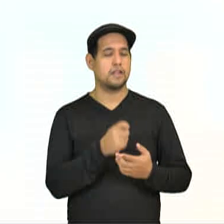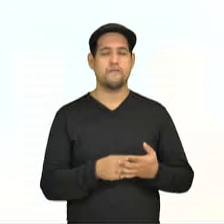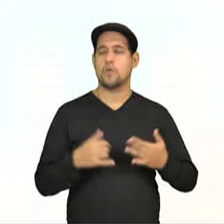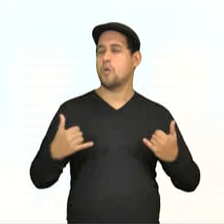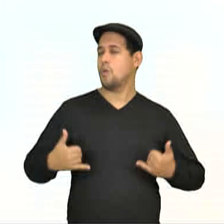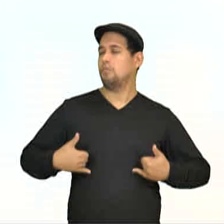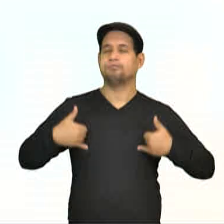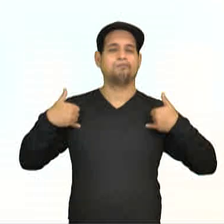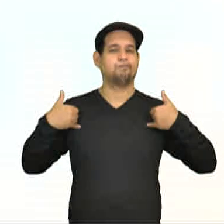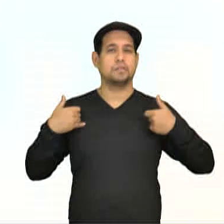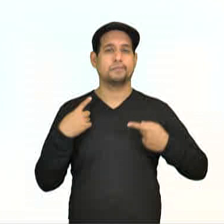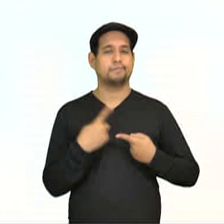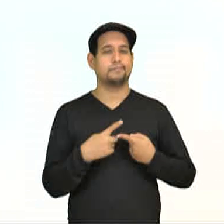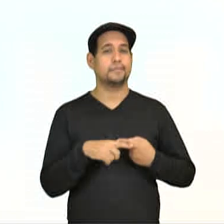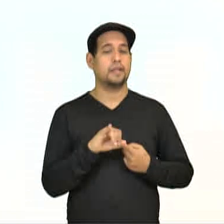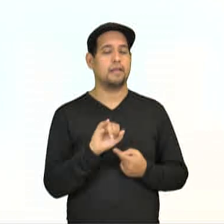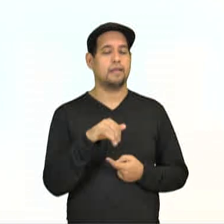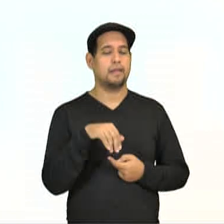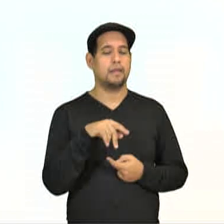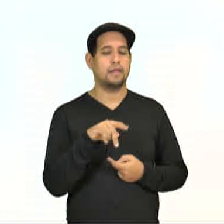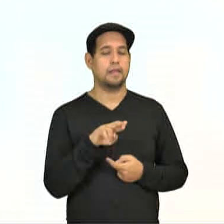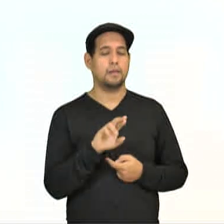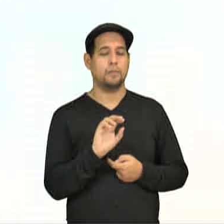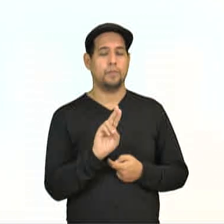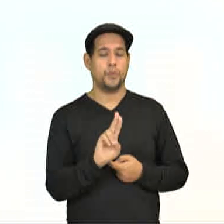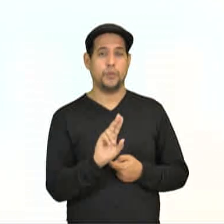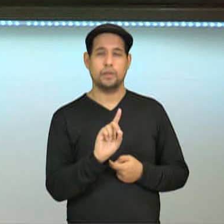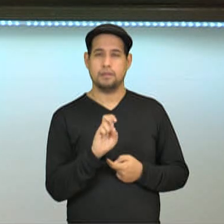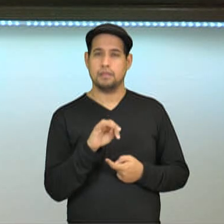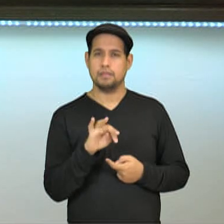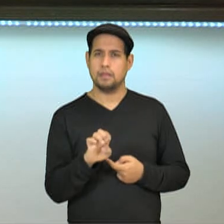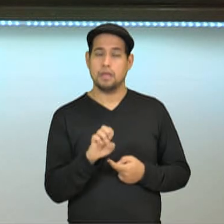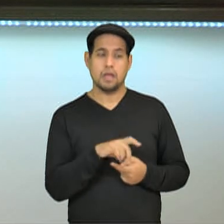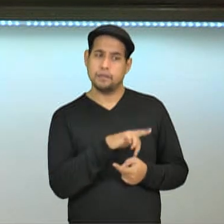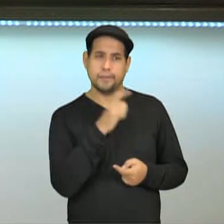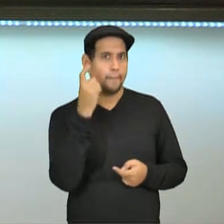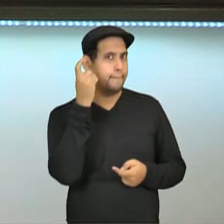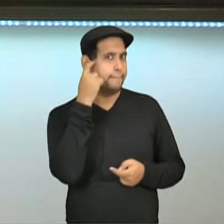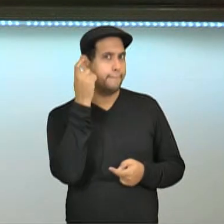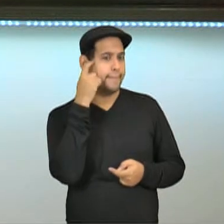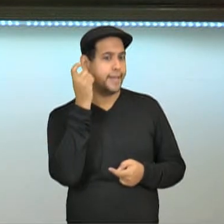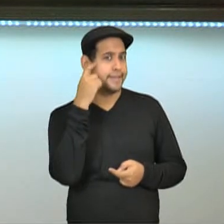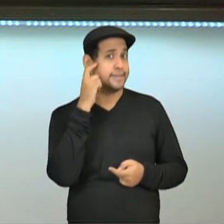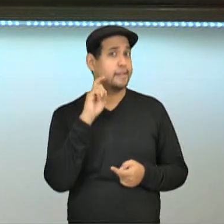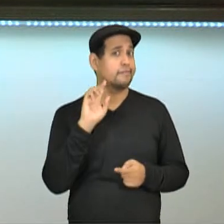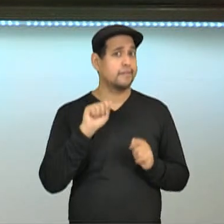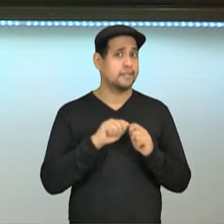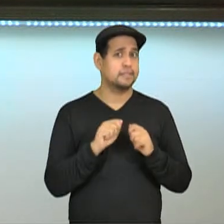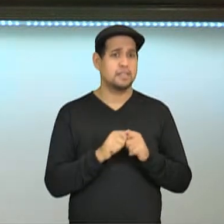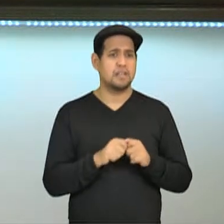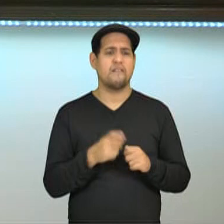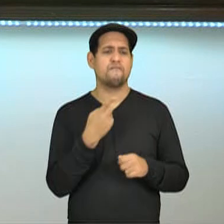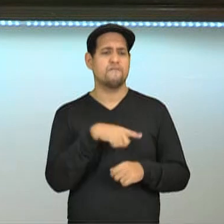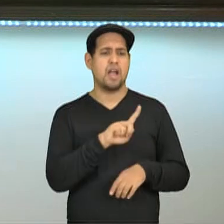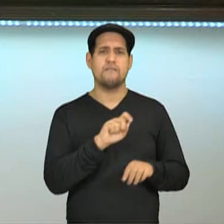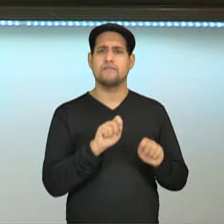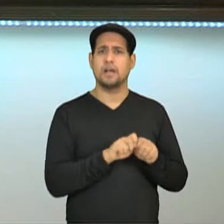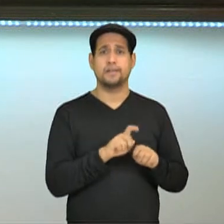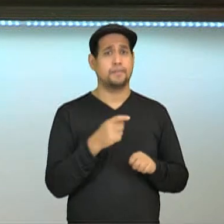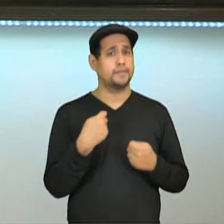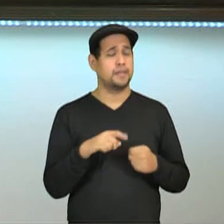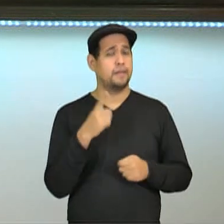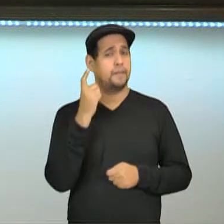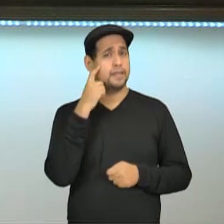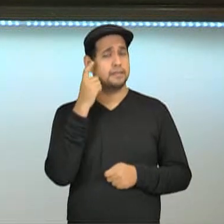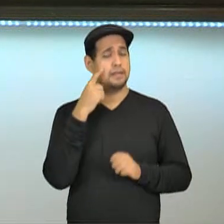orgulhoso e imprudente. Imprudente, aquela pessoa que age sem pensar nas consequências, né? Não tem prudência,